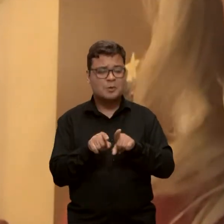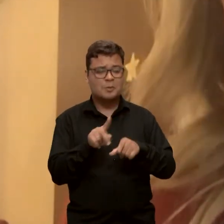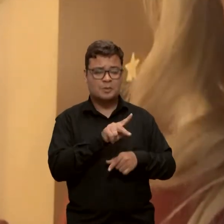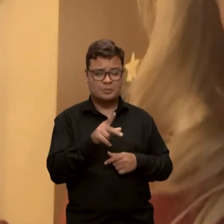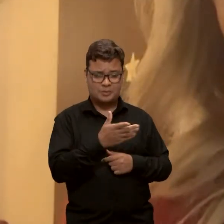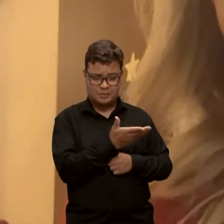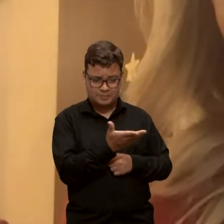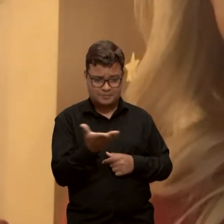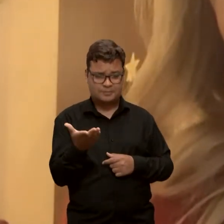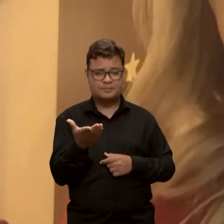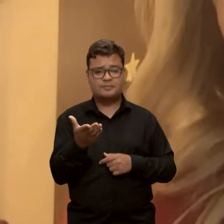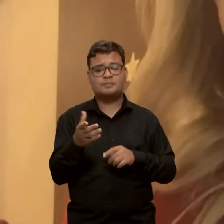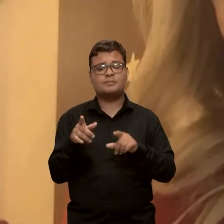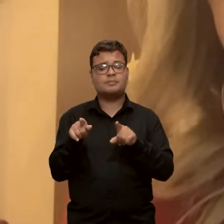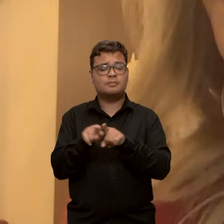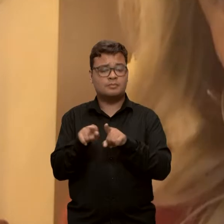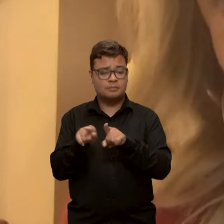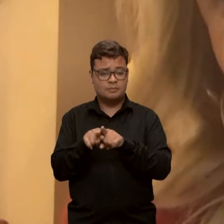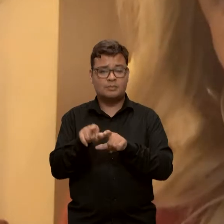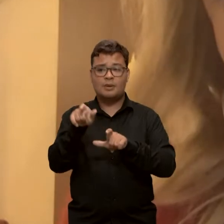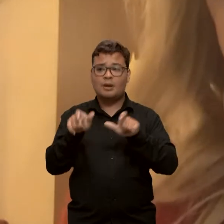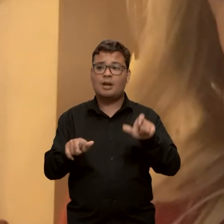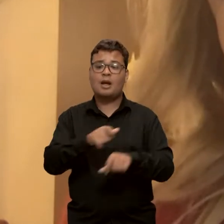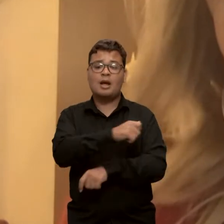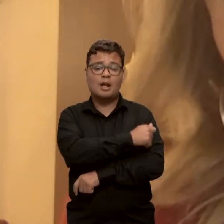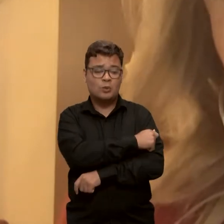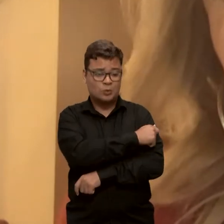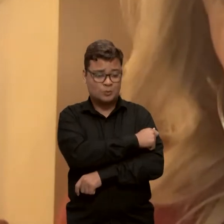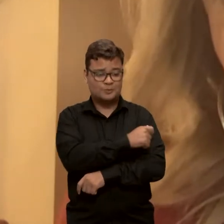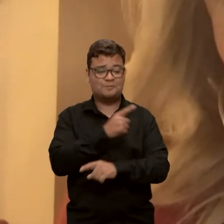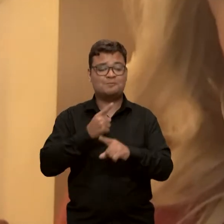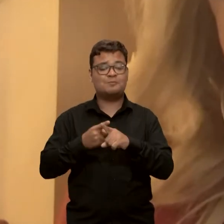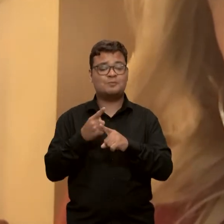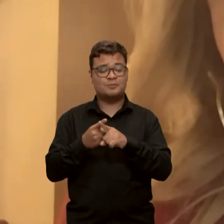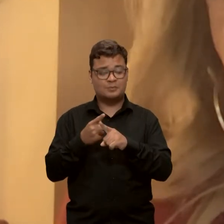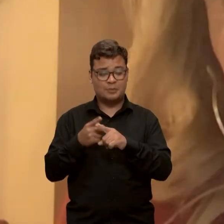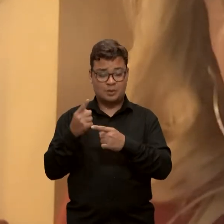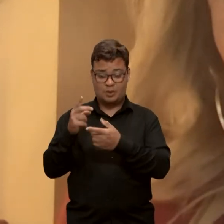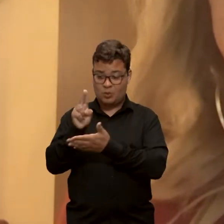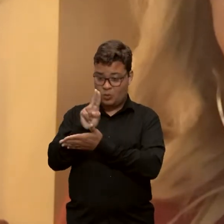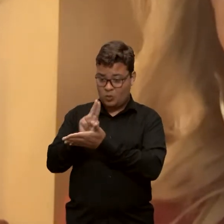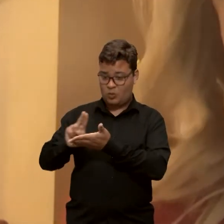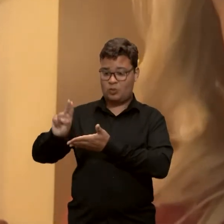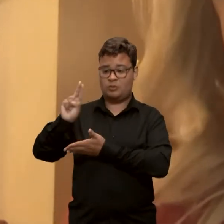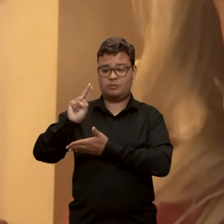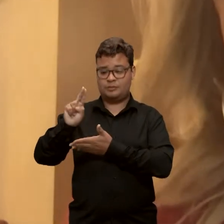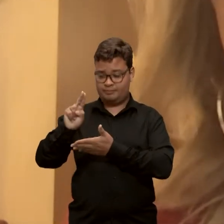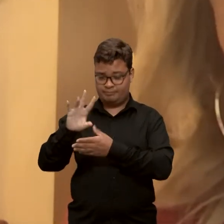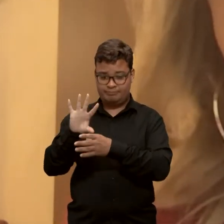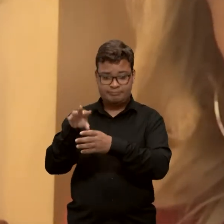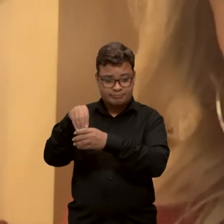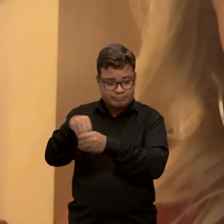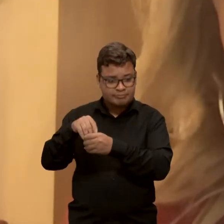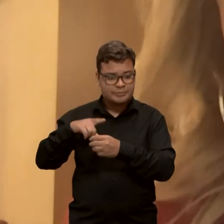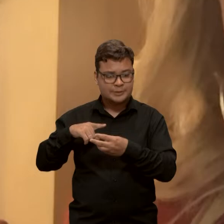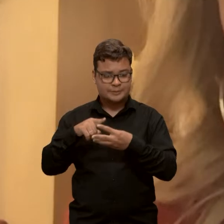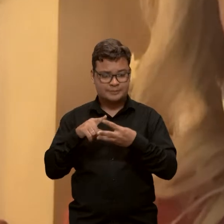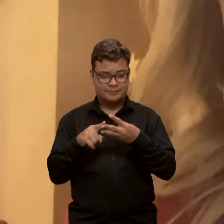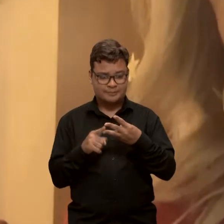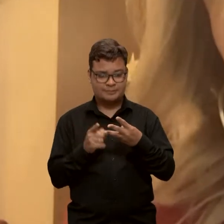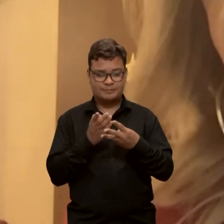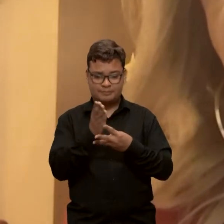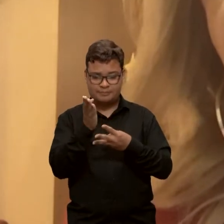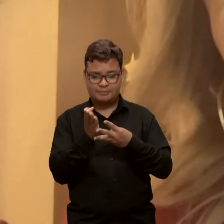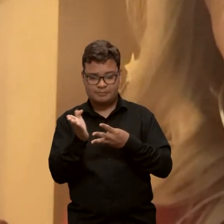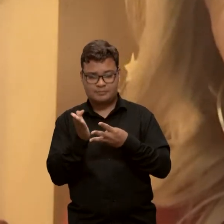docentes e com os discentes, porque a universidade, ela é composta pelos 3 segmentos, né?